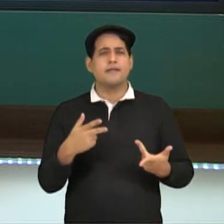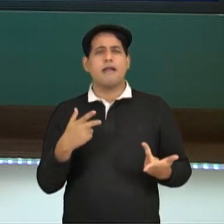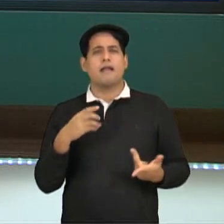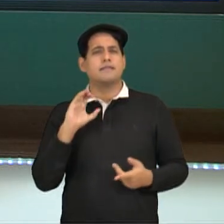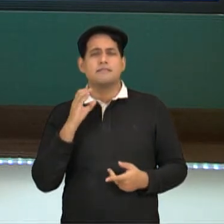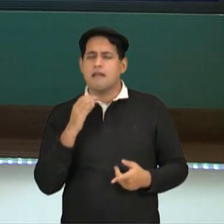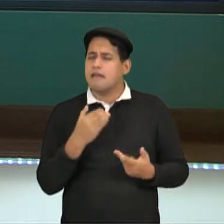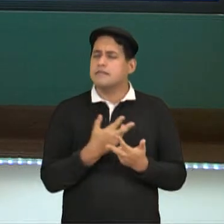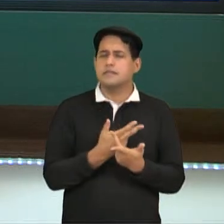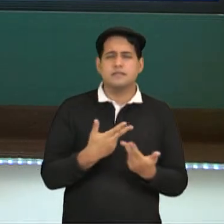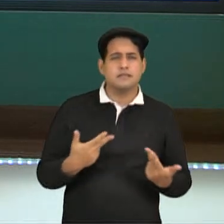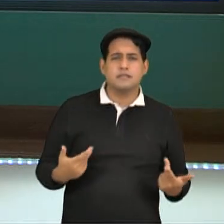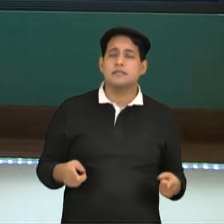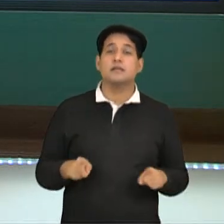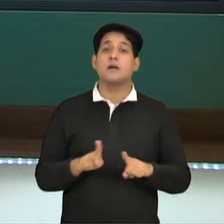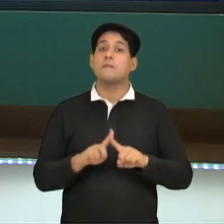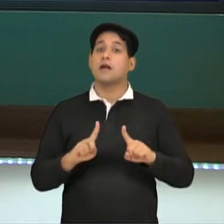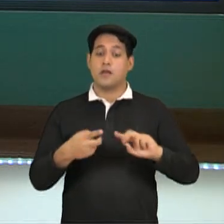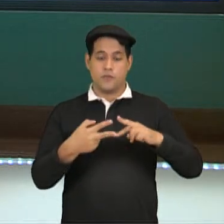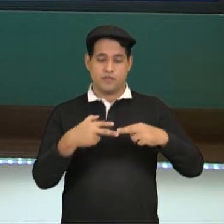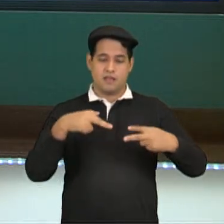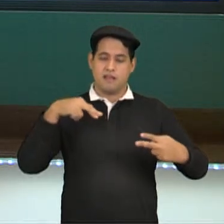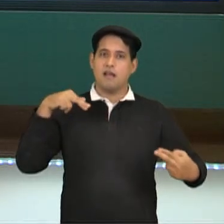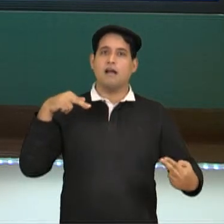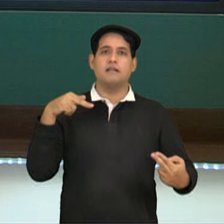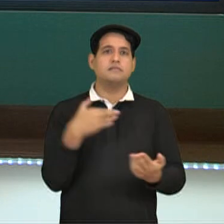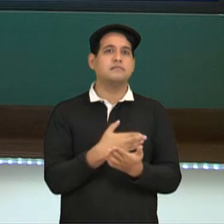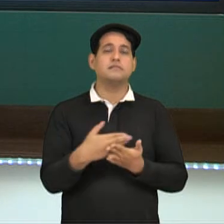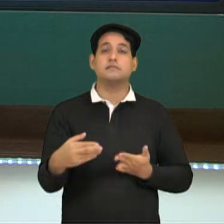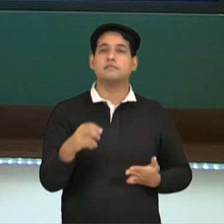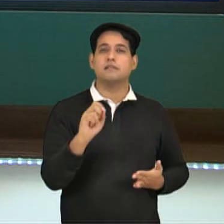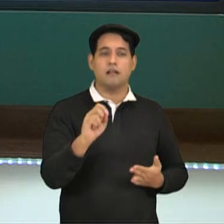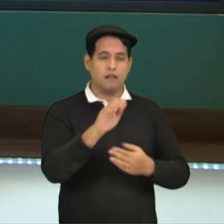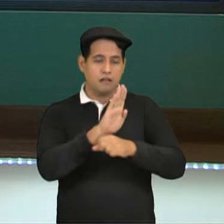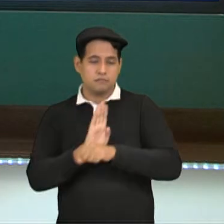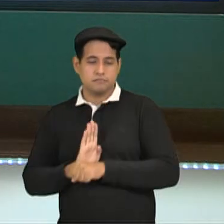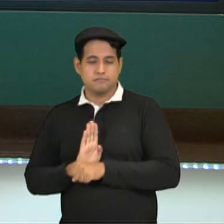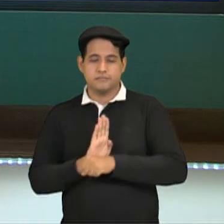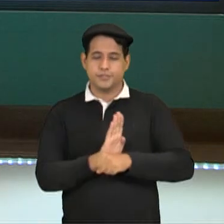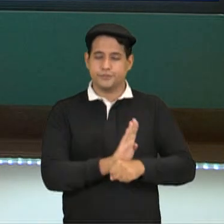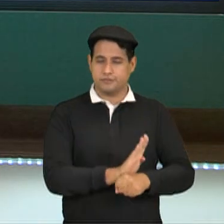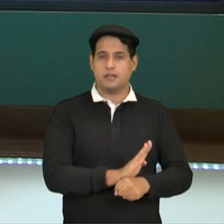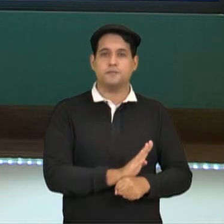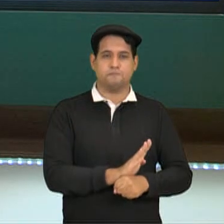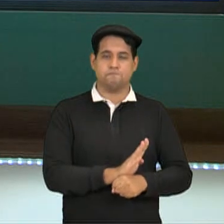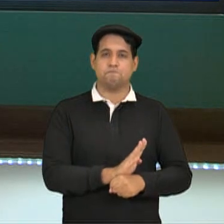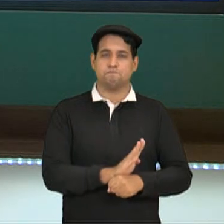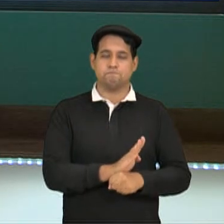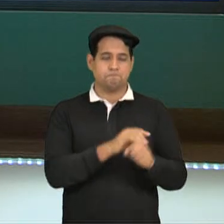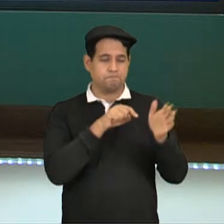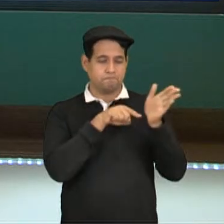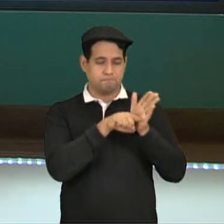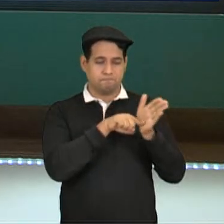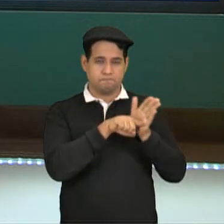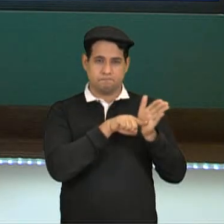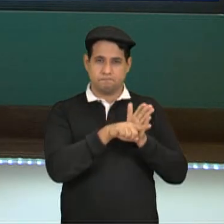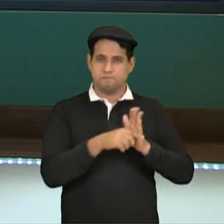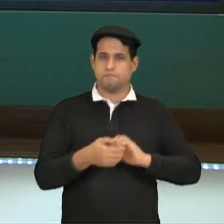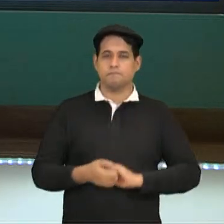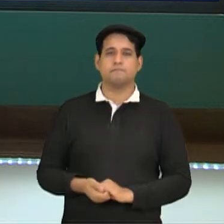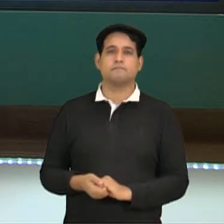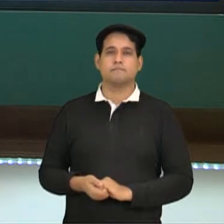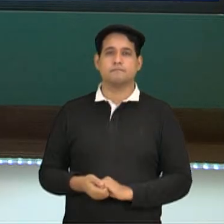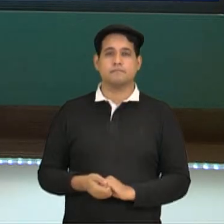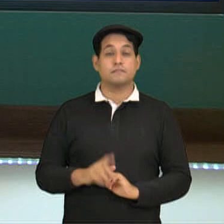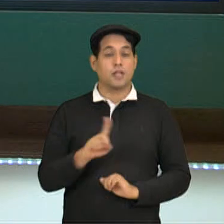ciências forenses. Então, o DNA ele veio aí para favorecer muito dessas pesquisas.